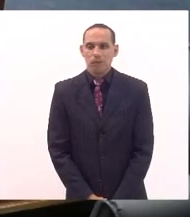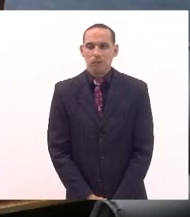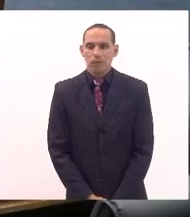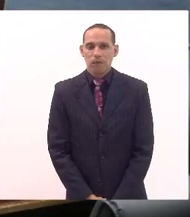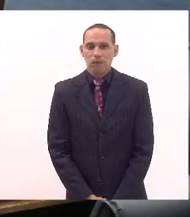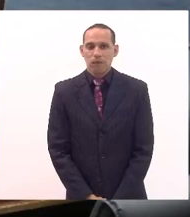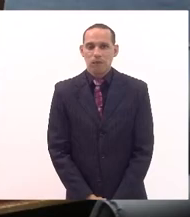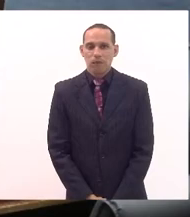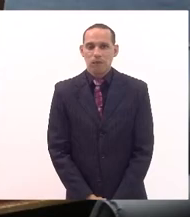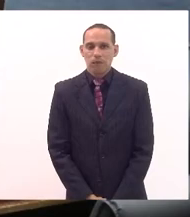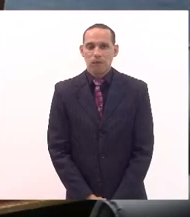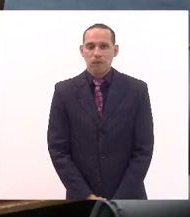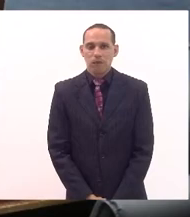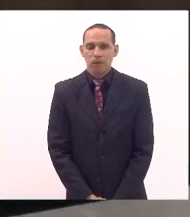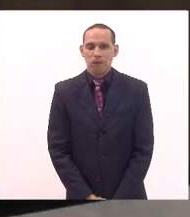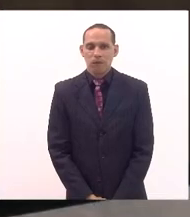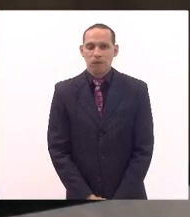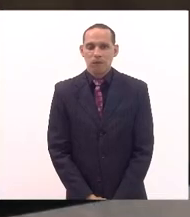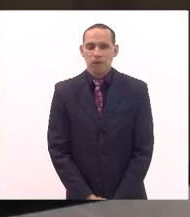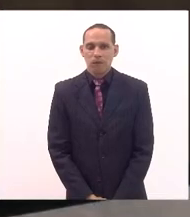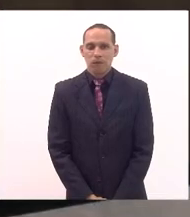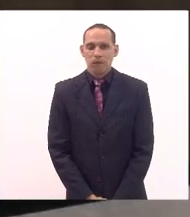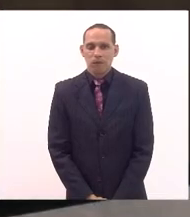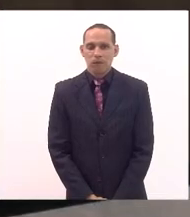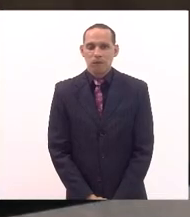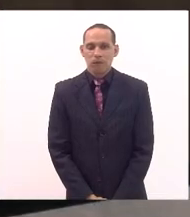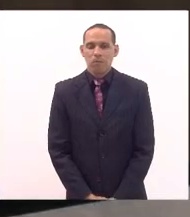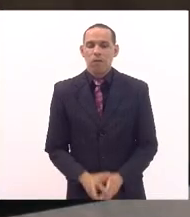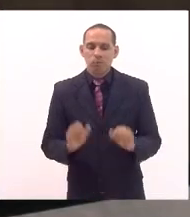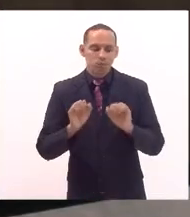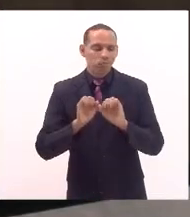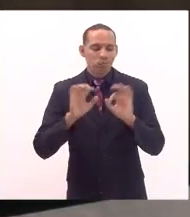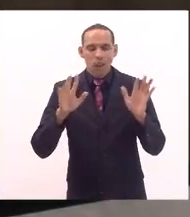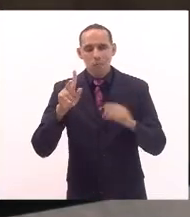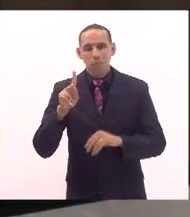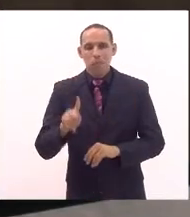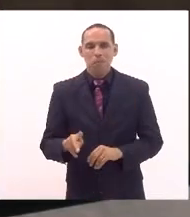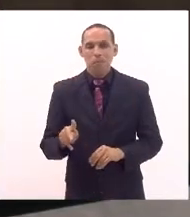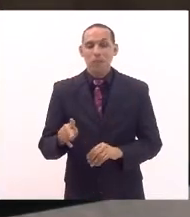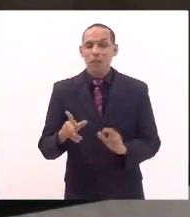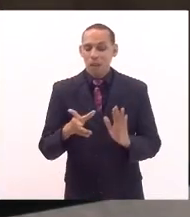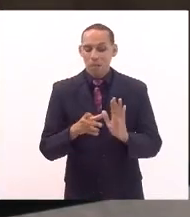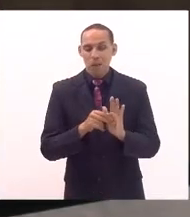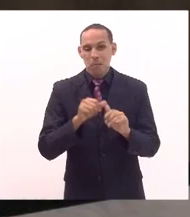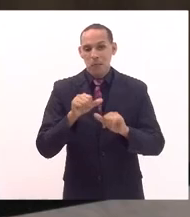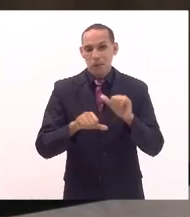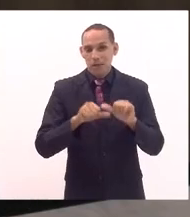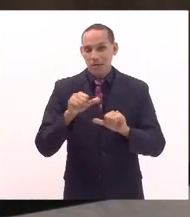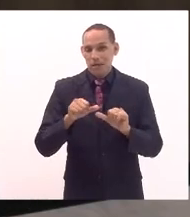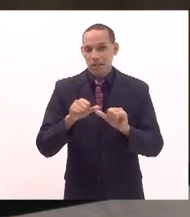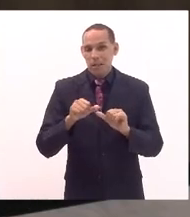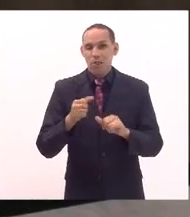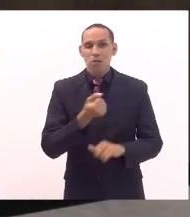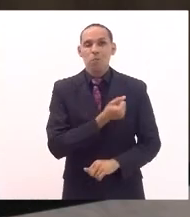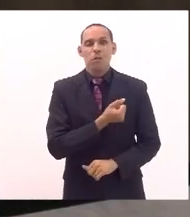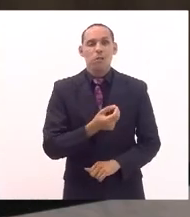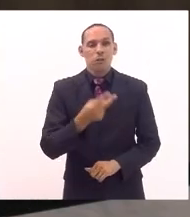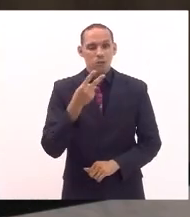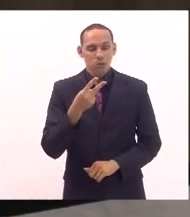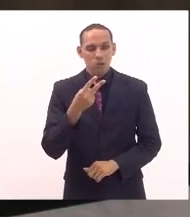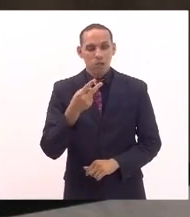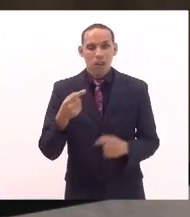Ah tá tá histórias e do short a emenda modificativa nº 2